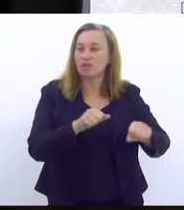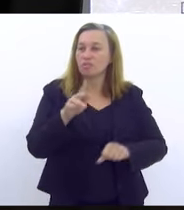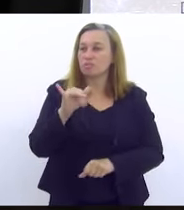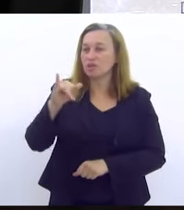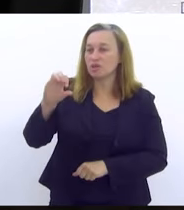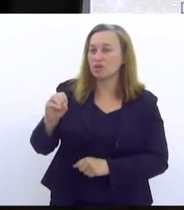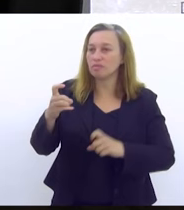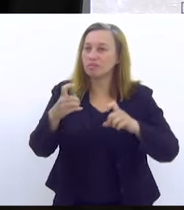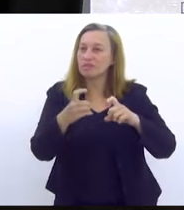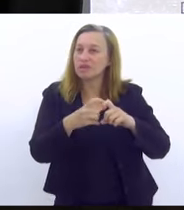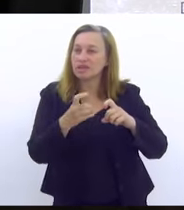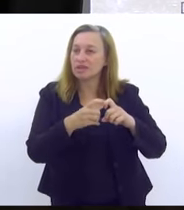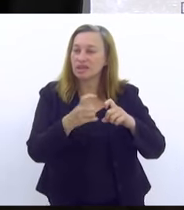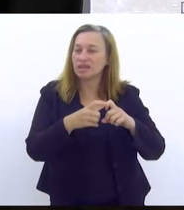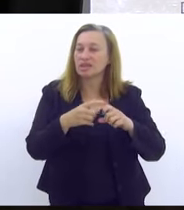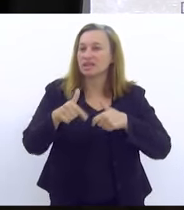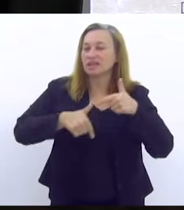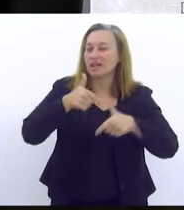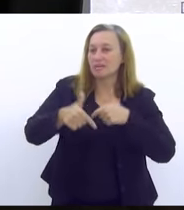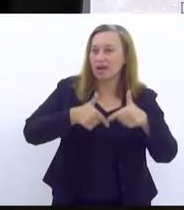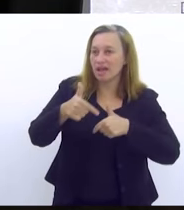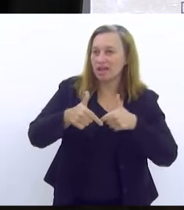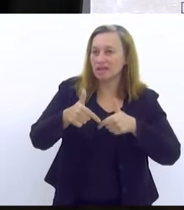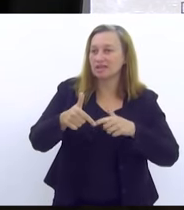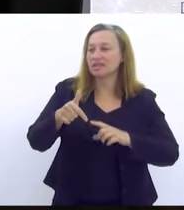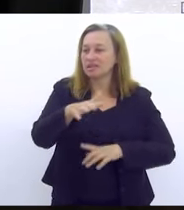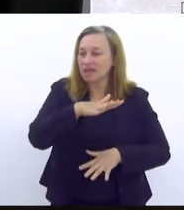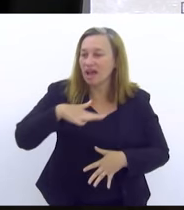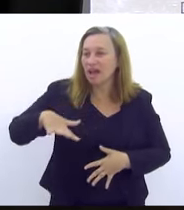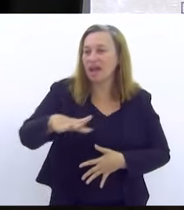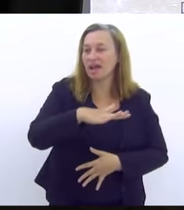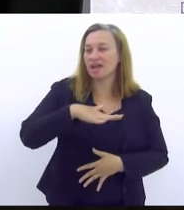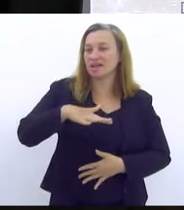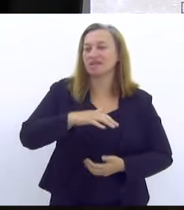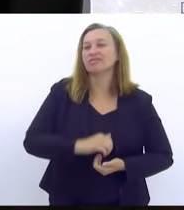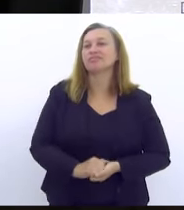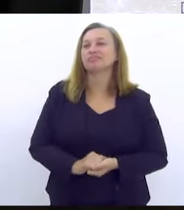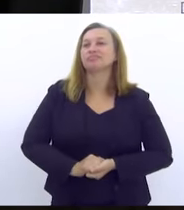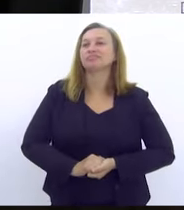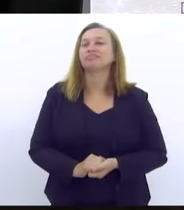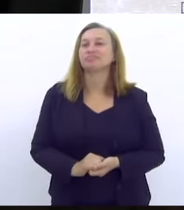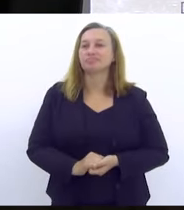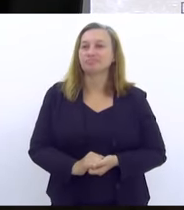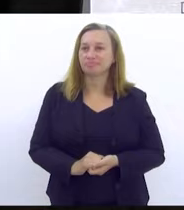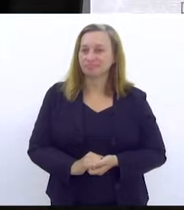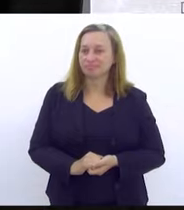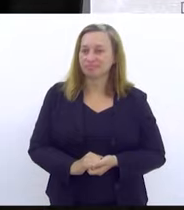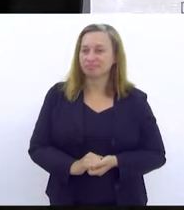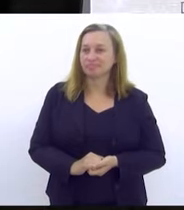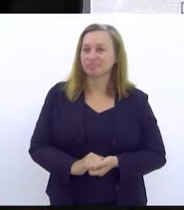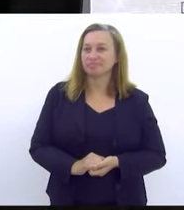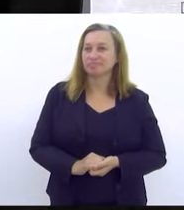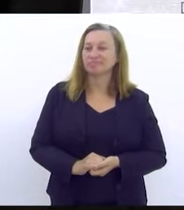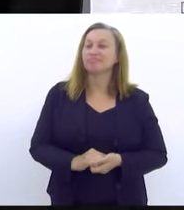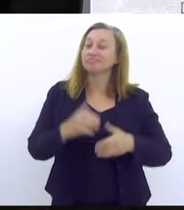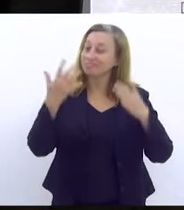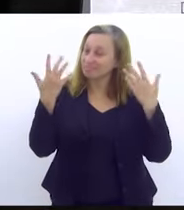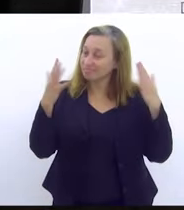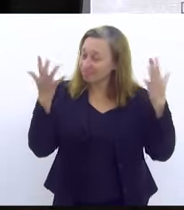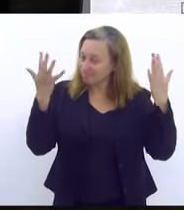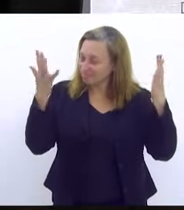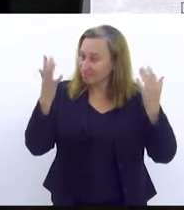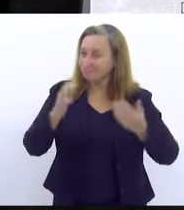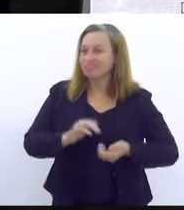e trabalha na área. Por gentileza, qualquer uma das tribunas que você queira usar. Uma forte salva de